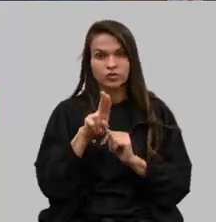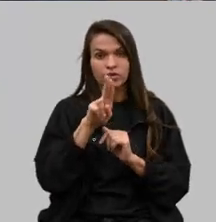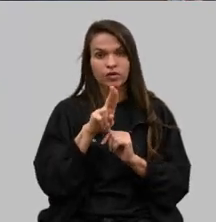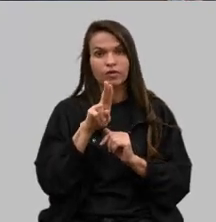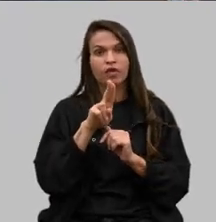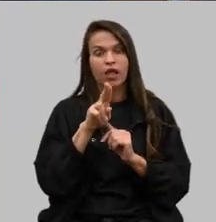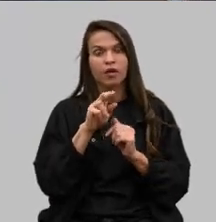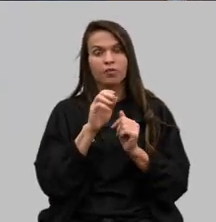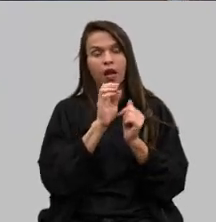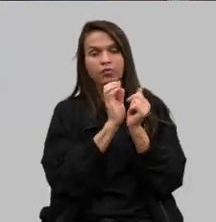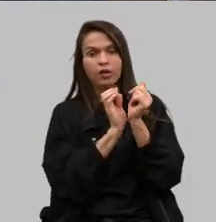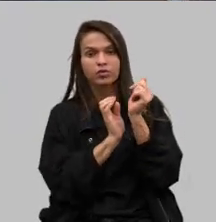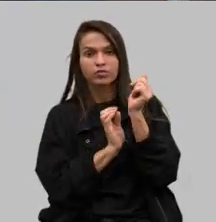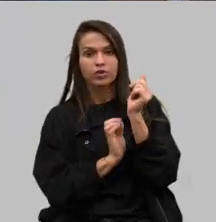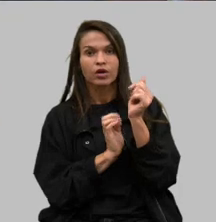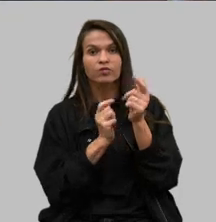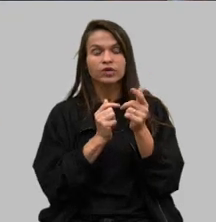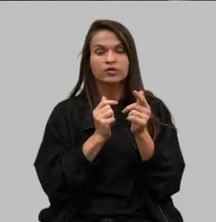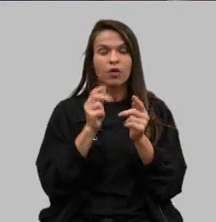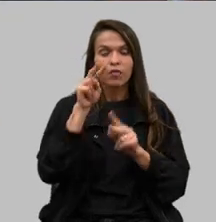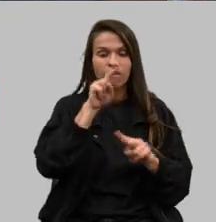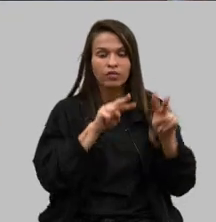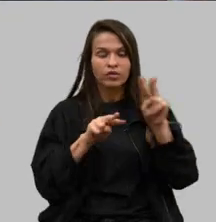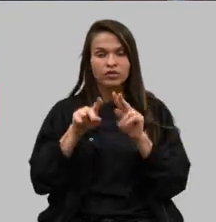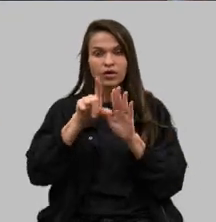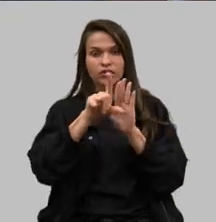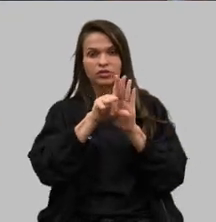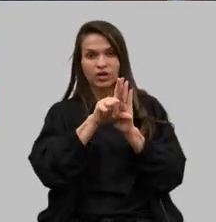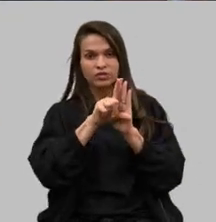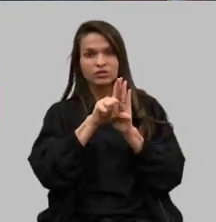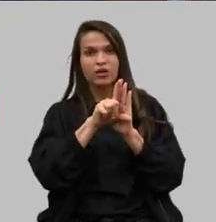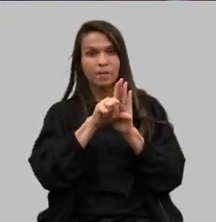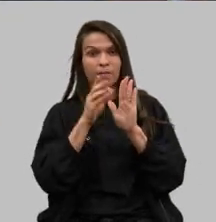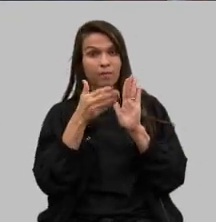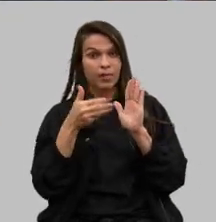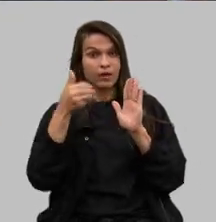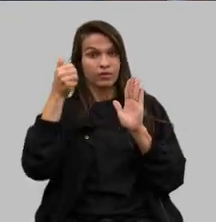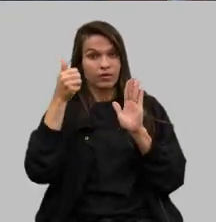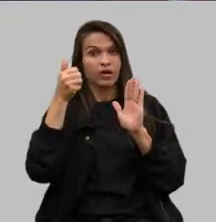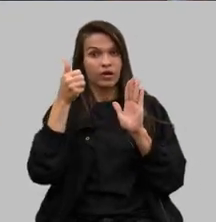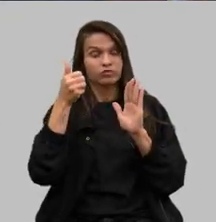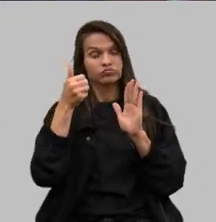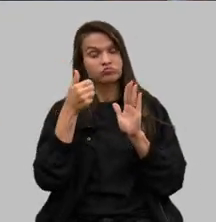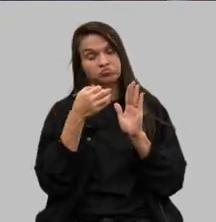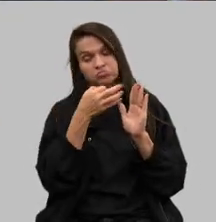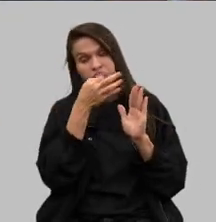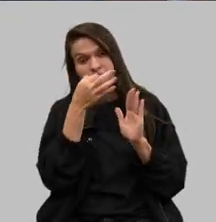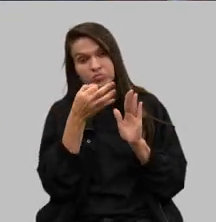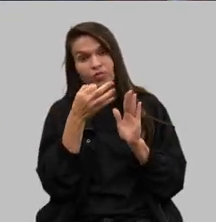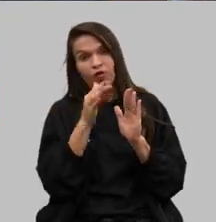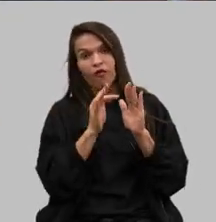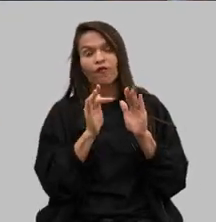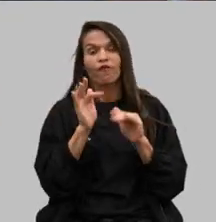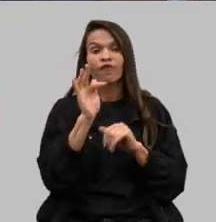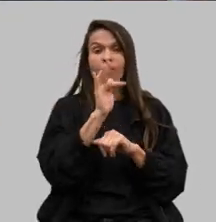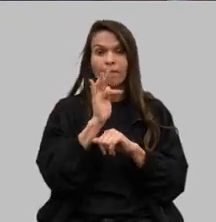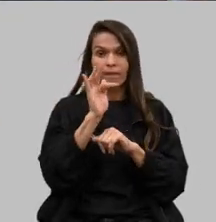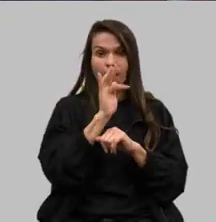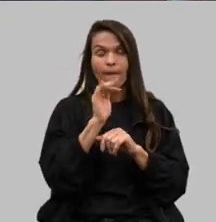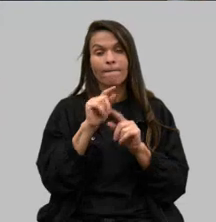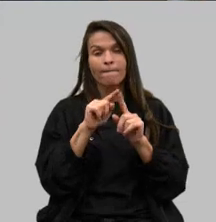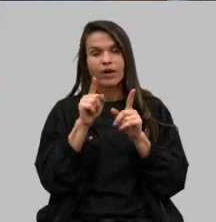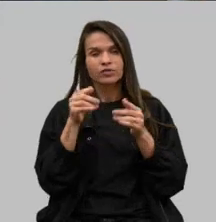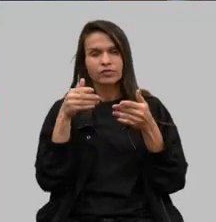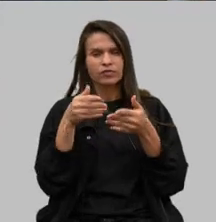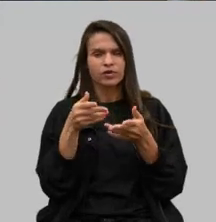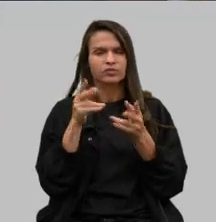desburocratização fazer uma revisão da legislação melhorar a justificativa formal mas eu tô abordando esse